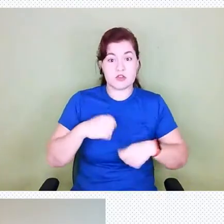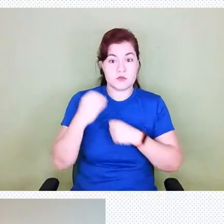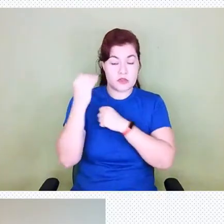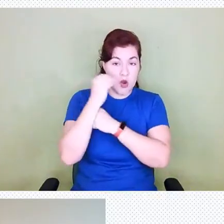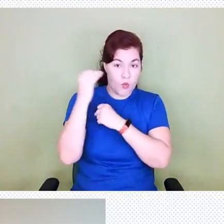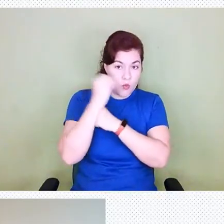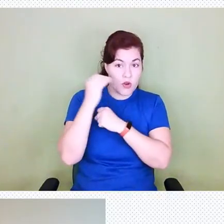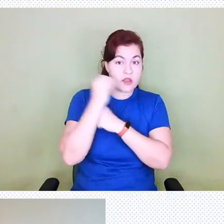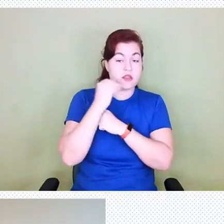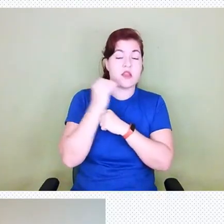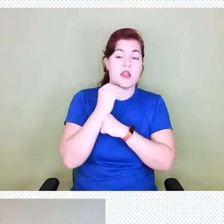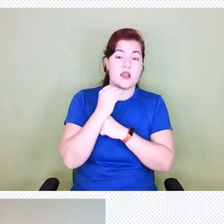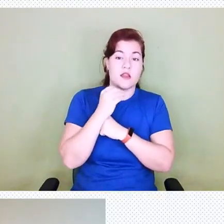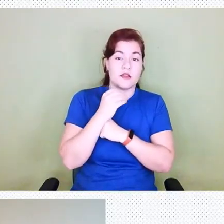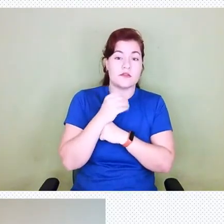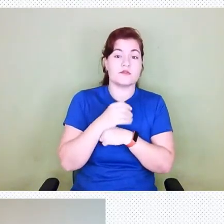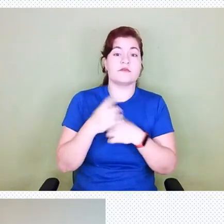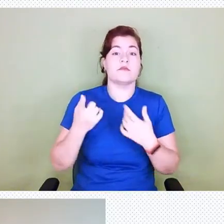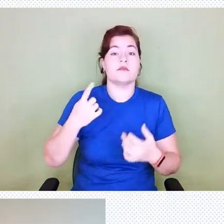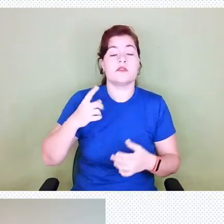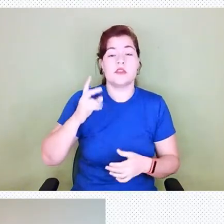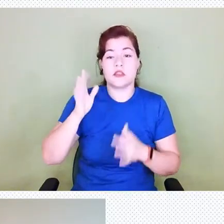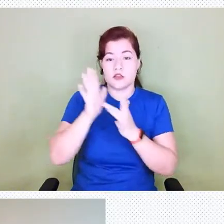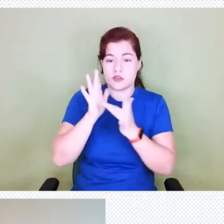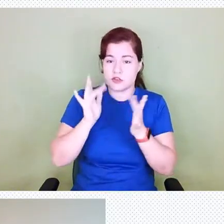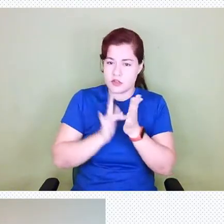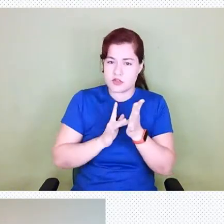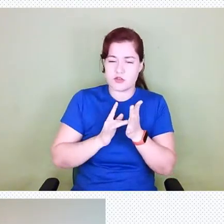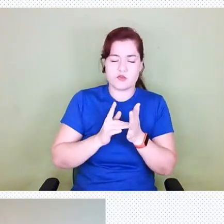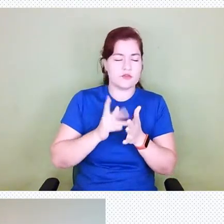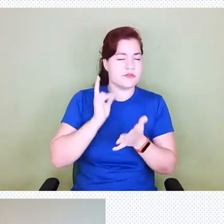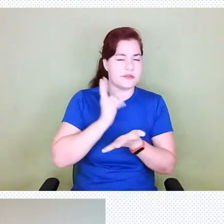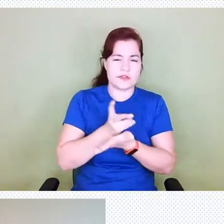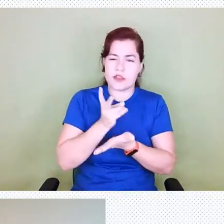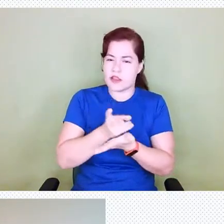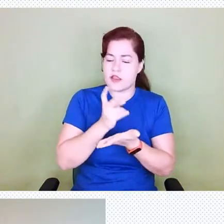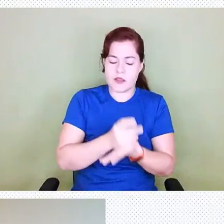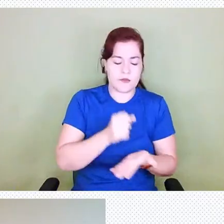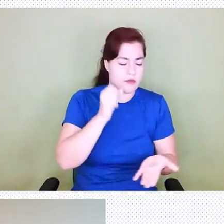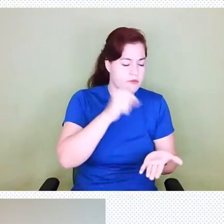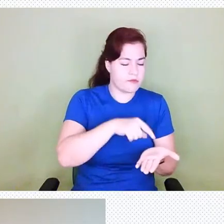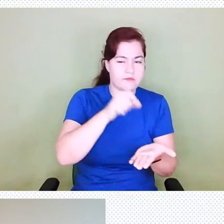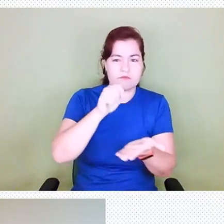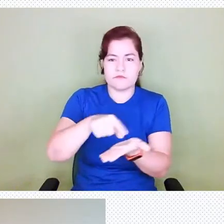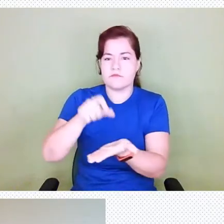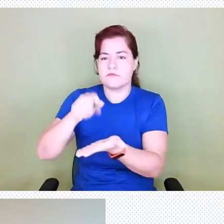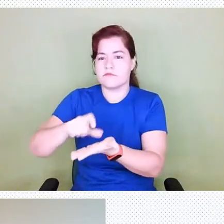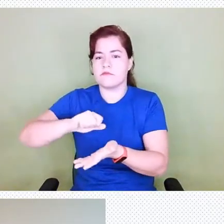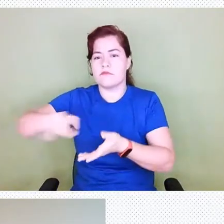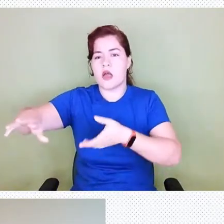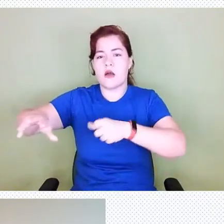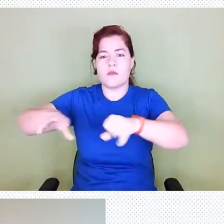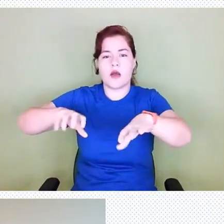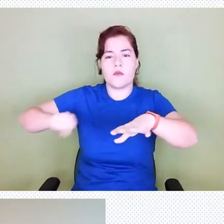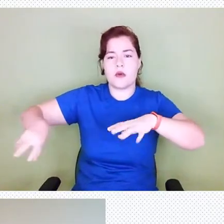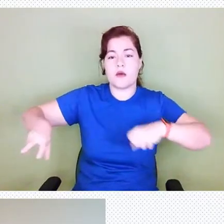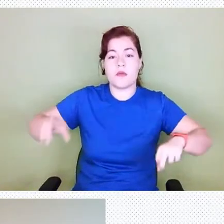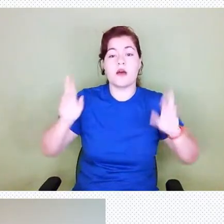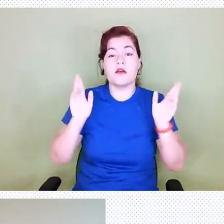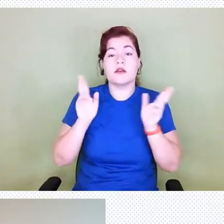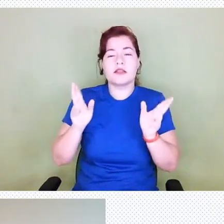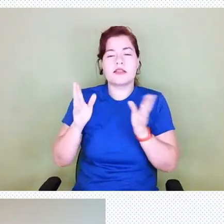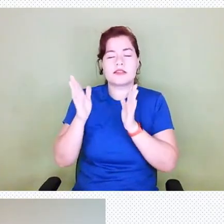que é Jesus, sempre está jogando as sementes, com esperança em nós, nos amando sempre. Mas nós